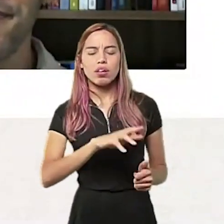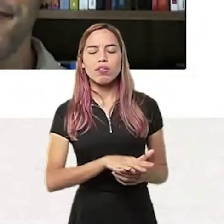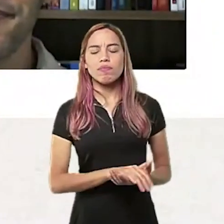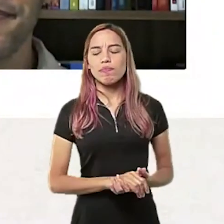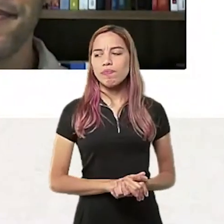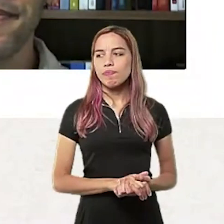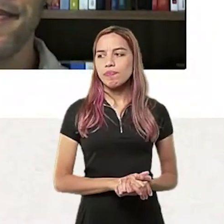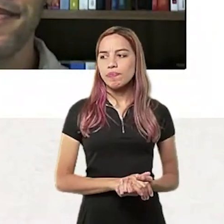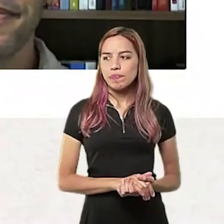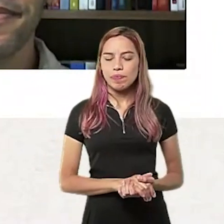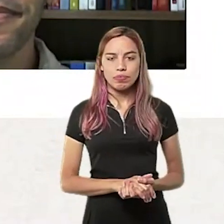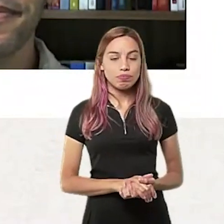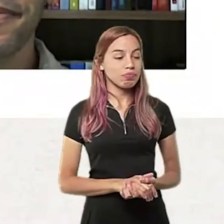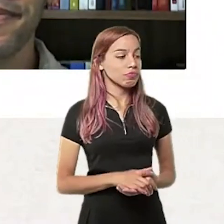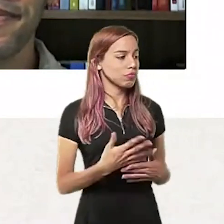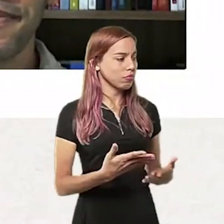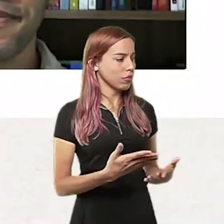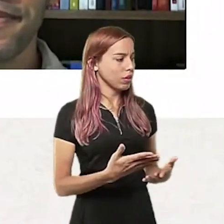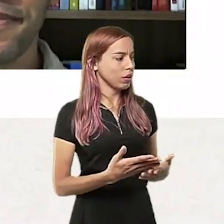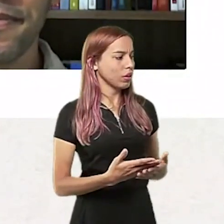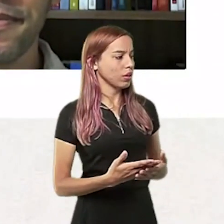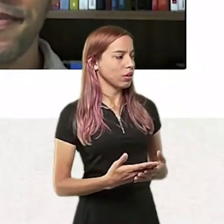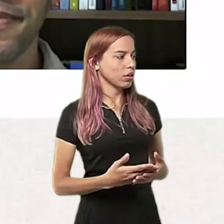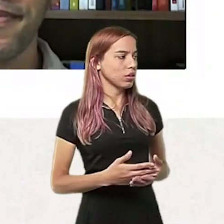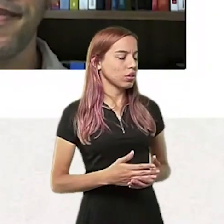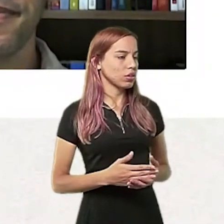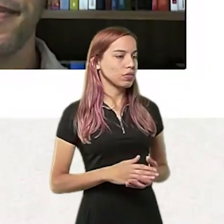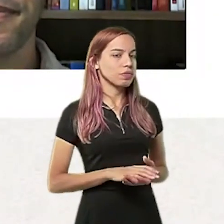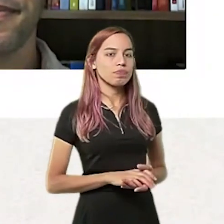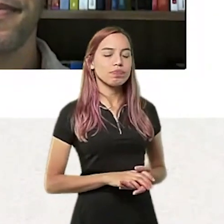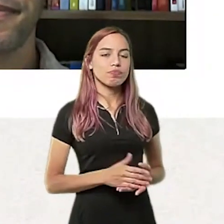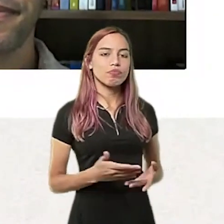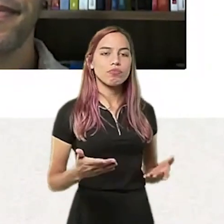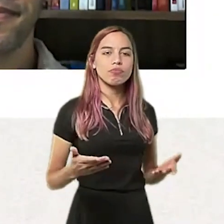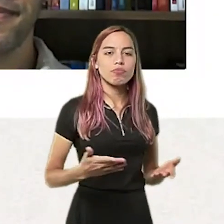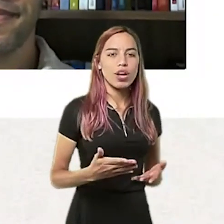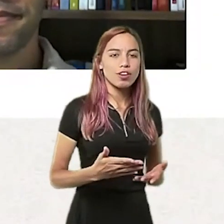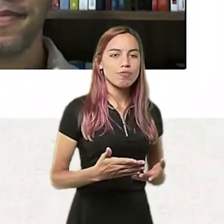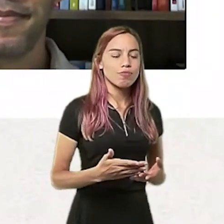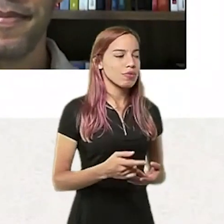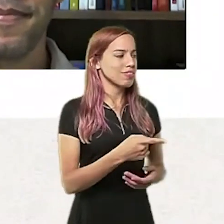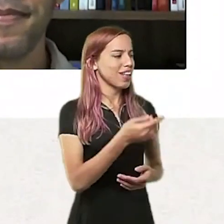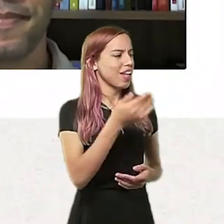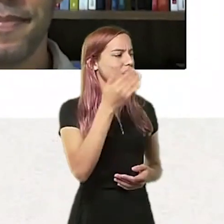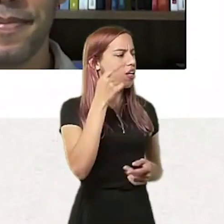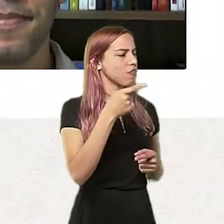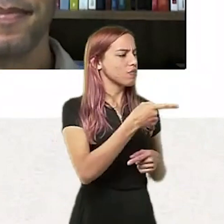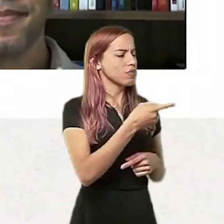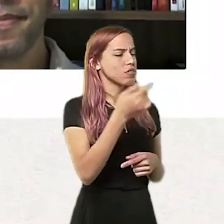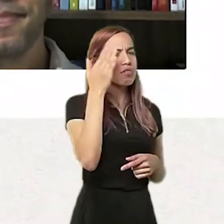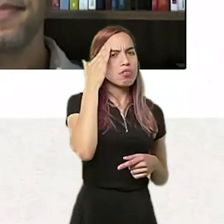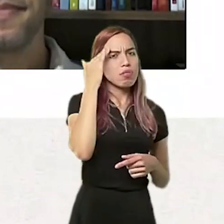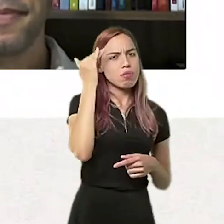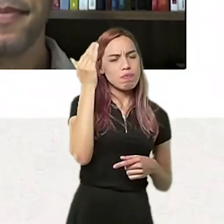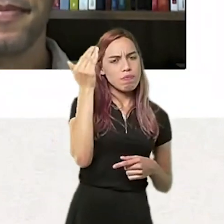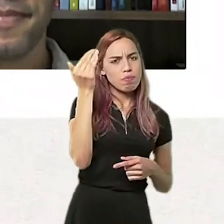E eu passando agora um pouco para esse sucesso, né, do Torto Arado.